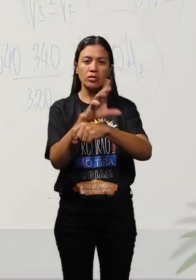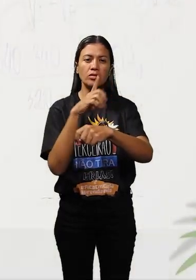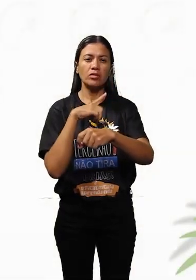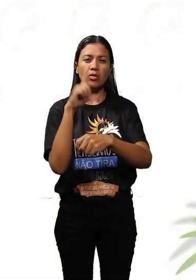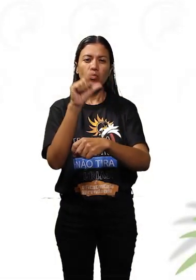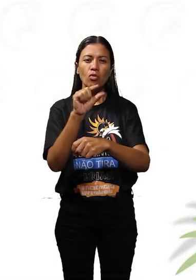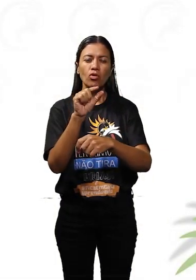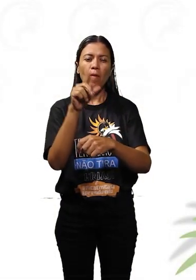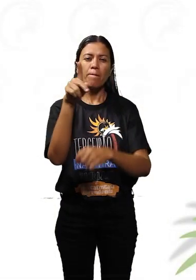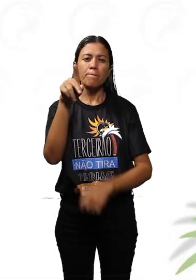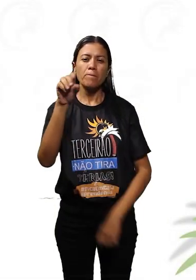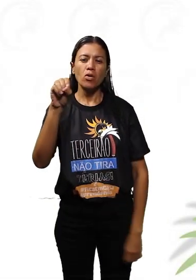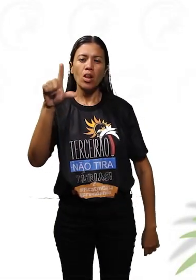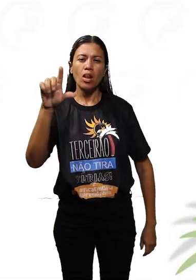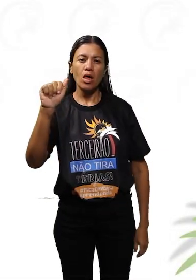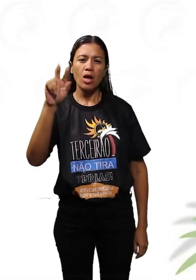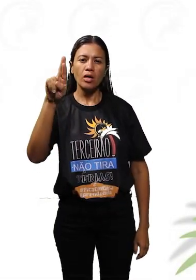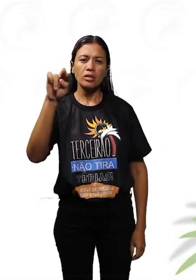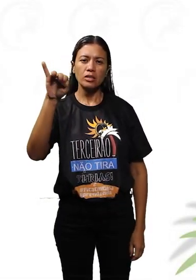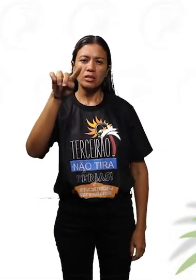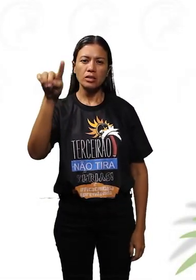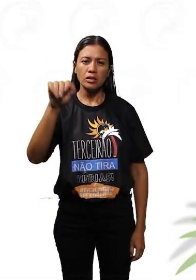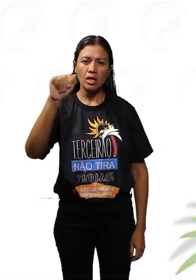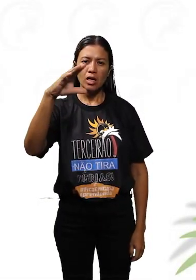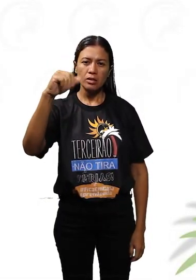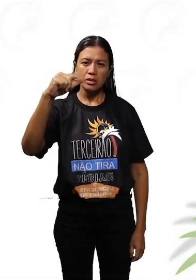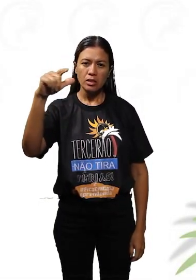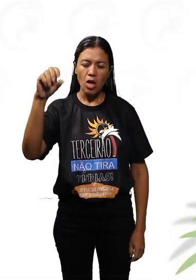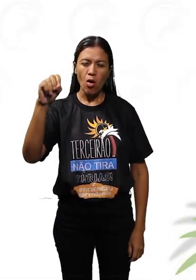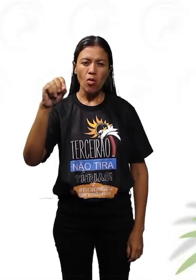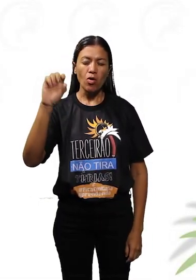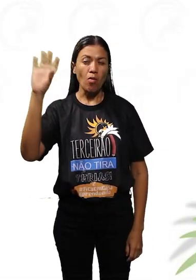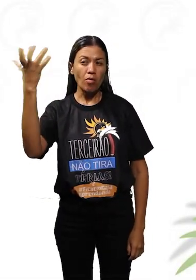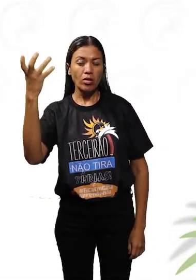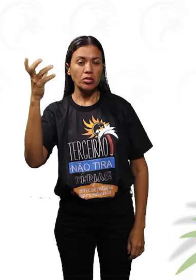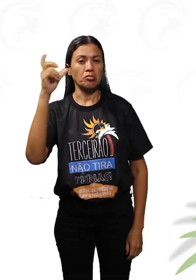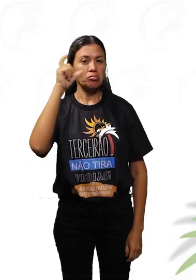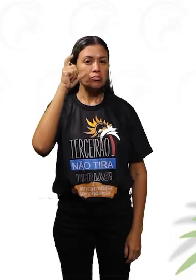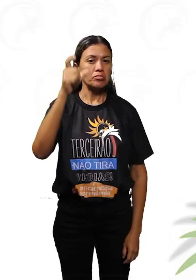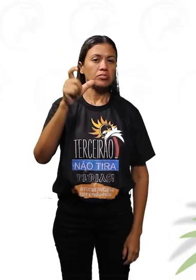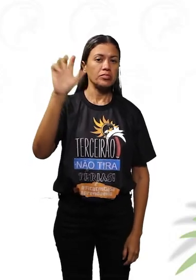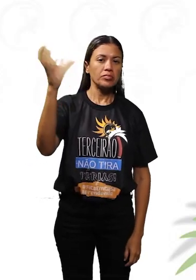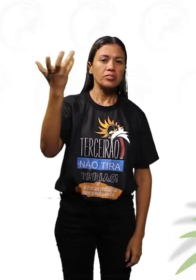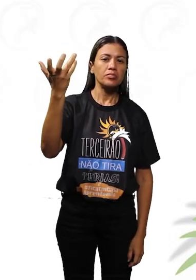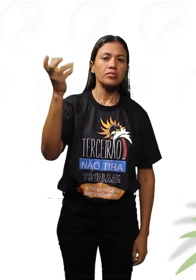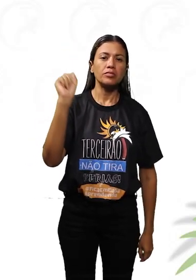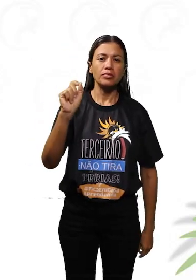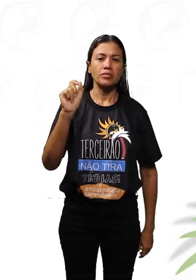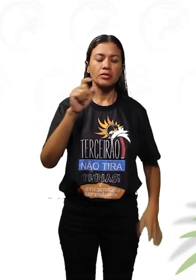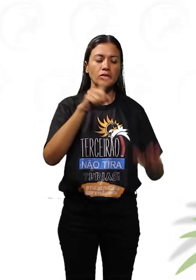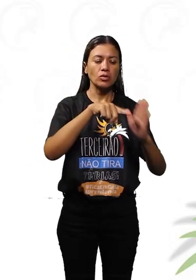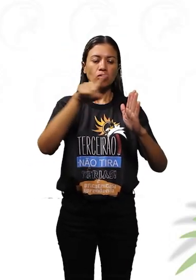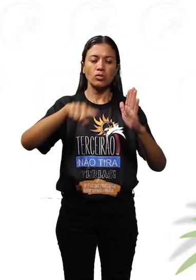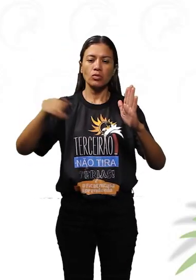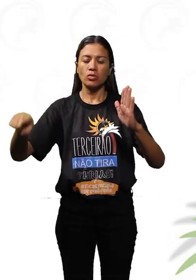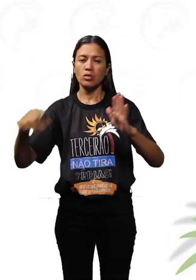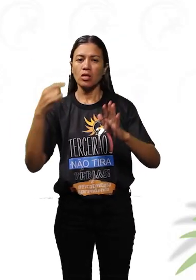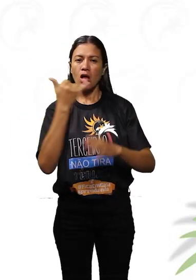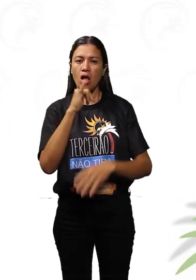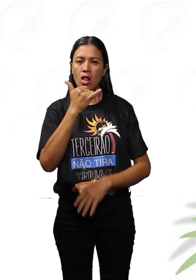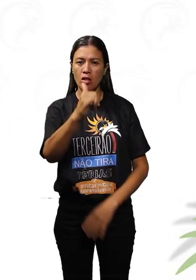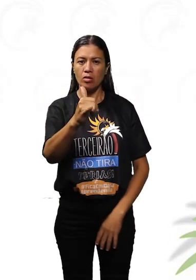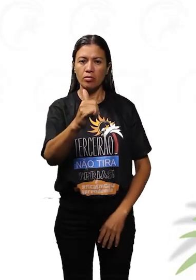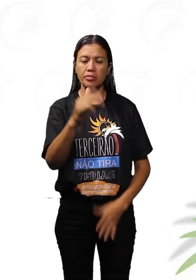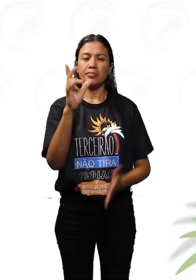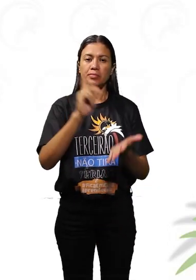sobre polarização, tá? Que é um fenômeno muito interessante que acontece com ondas